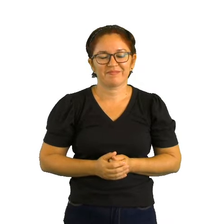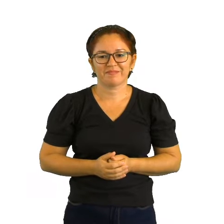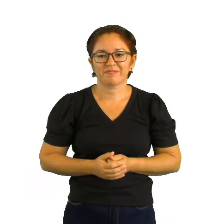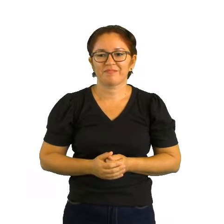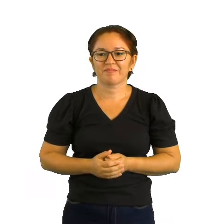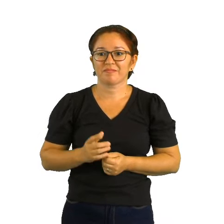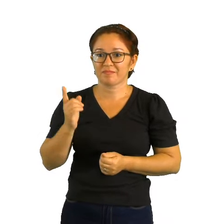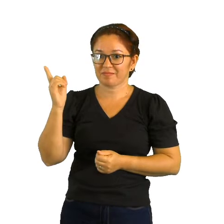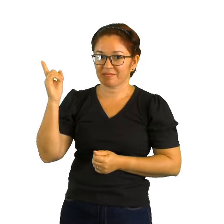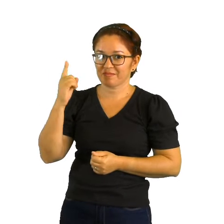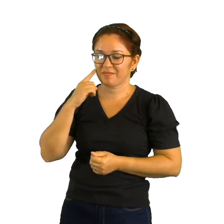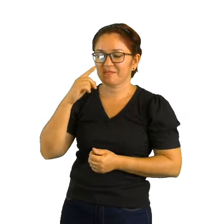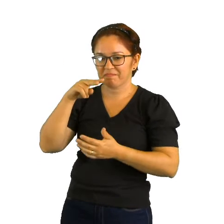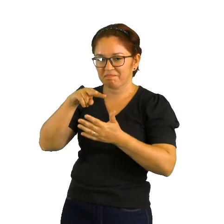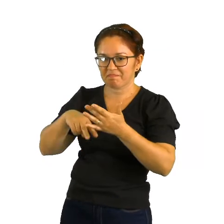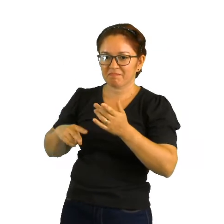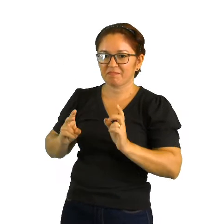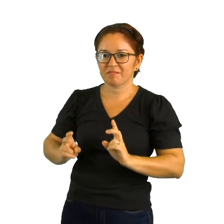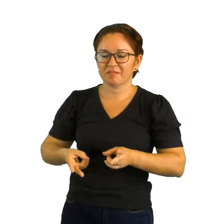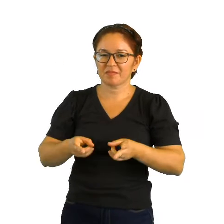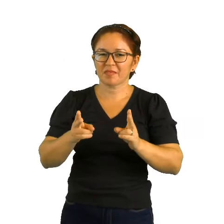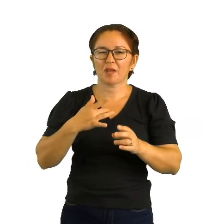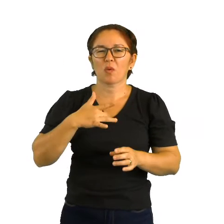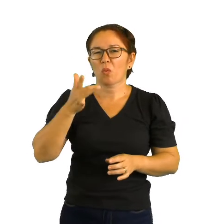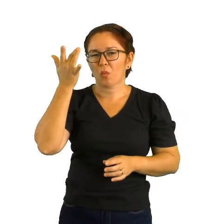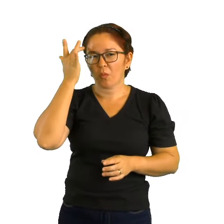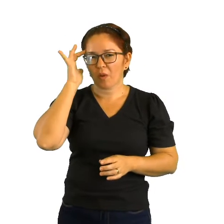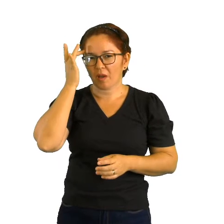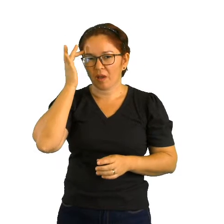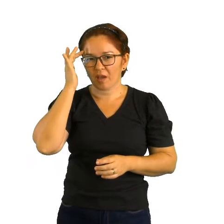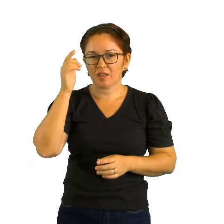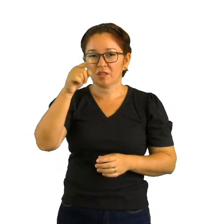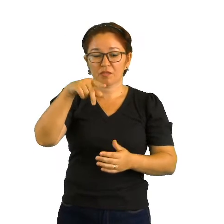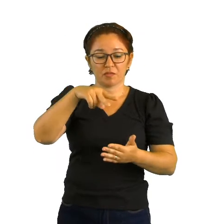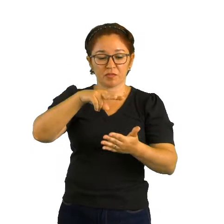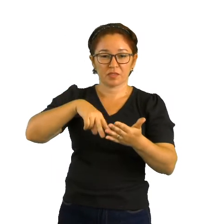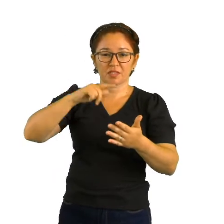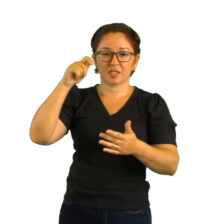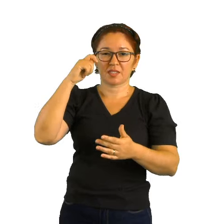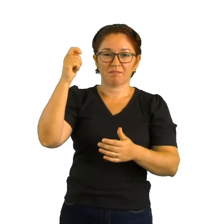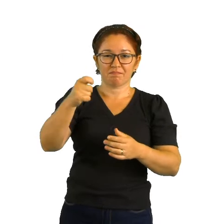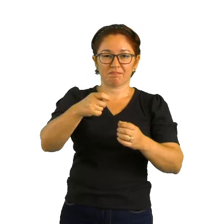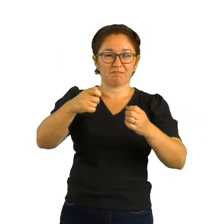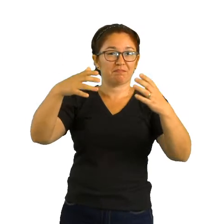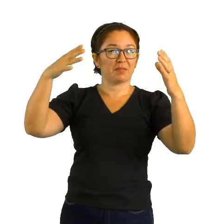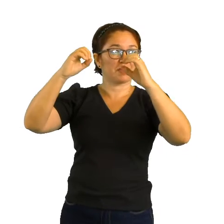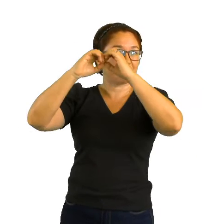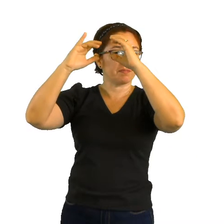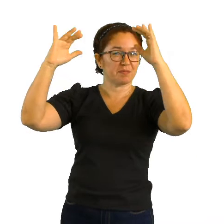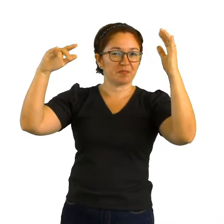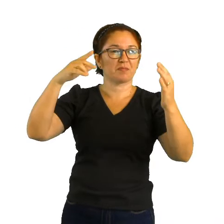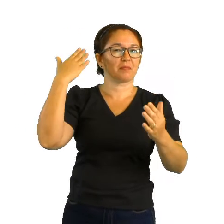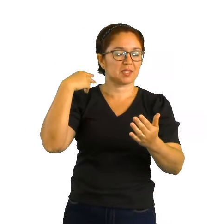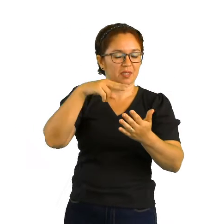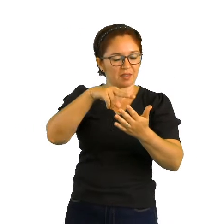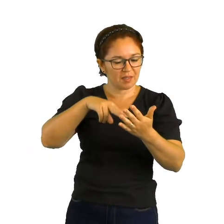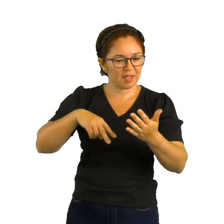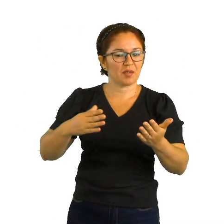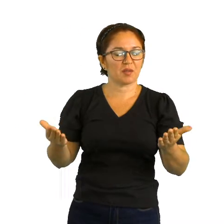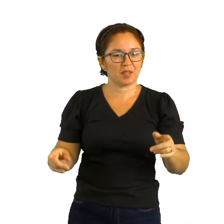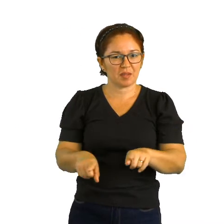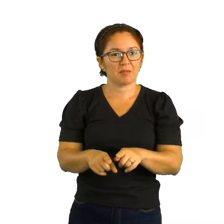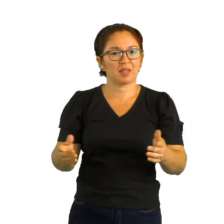Provavelmente você já leu e ainda lê muitos contos de fadas. Histórias como a de